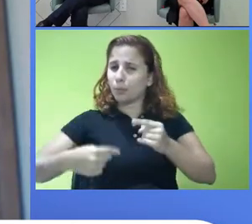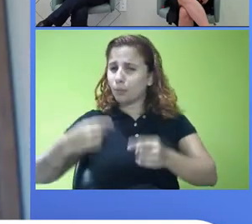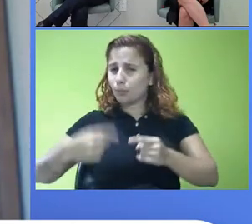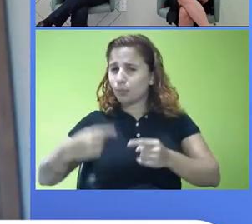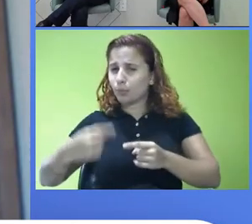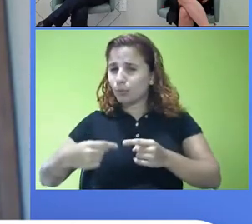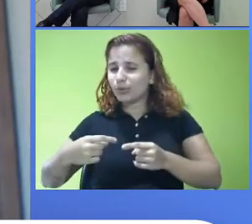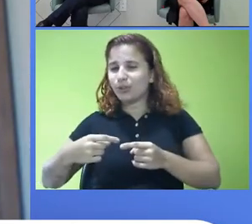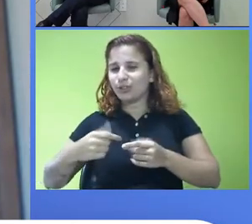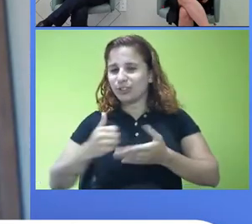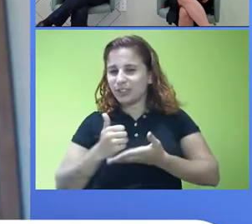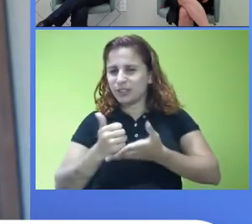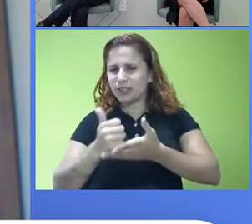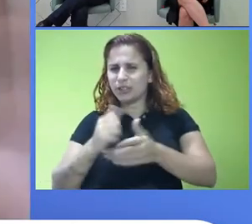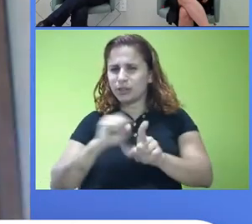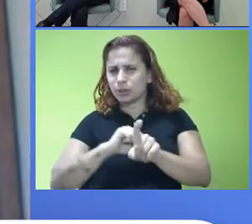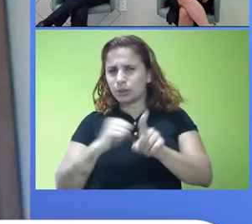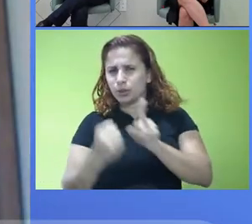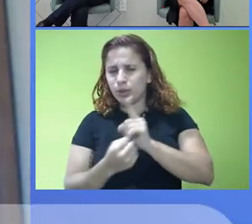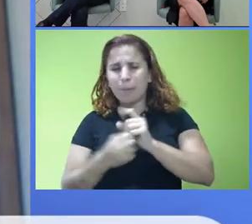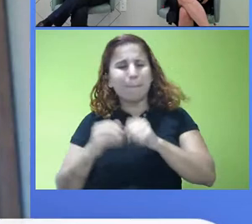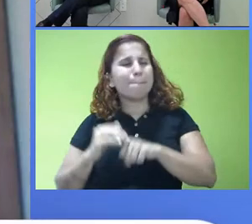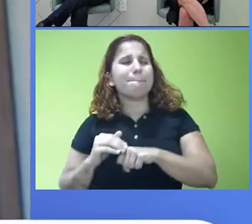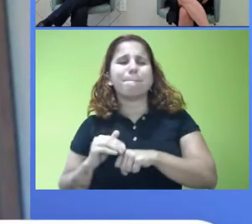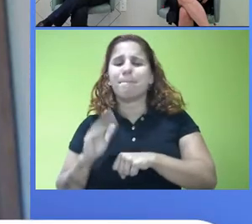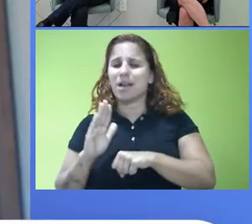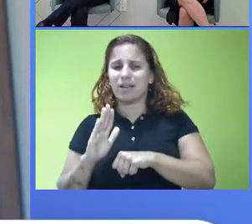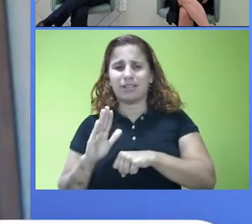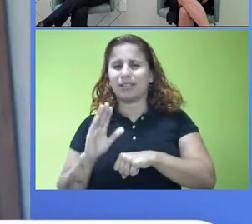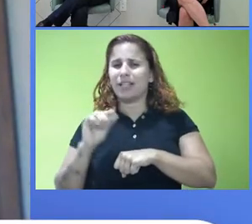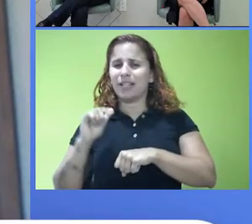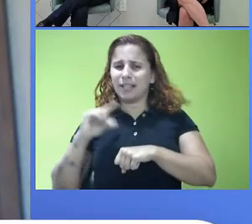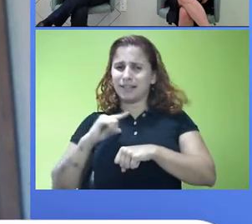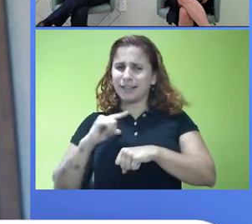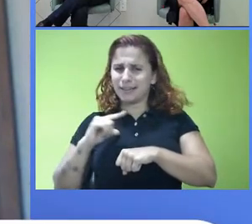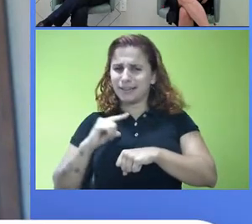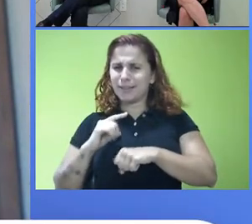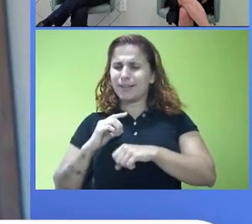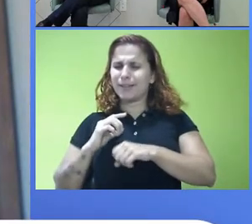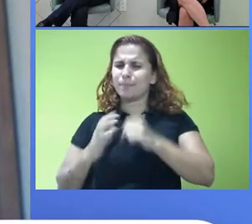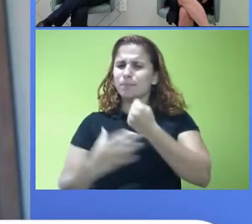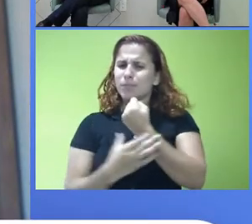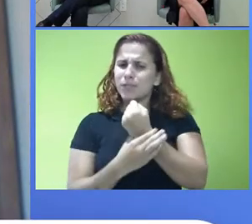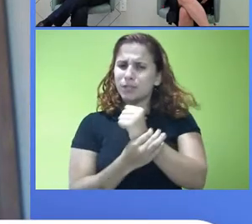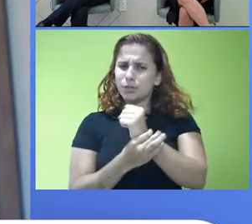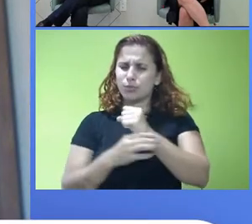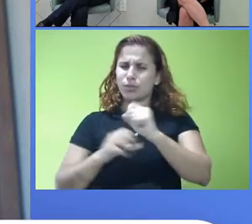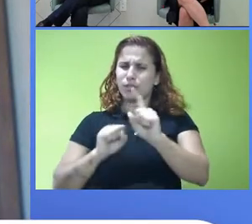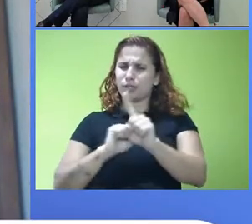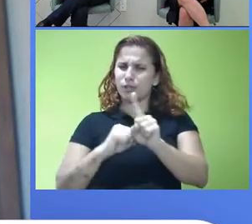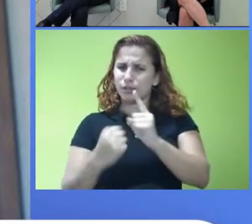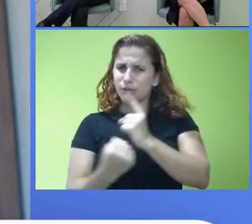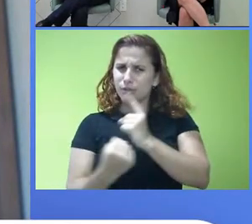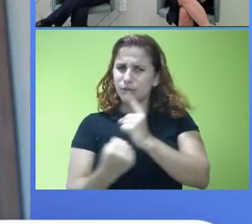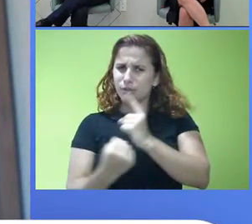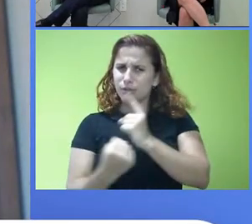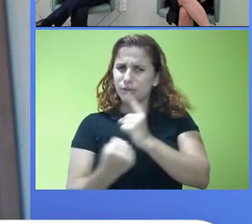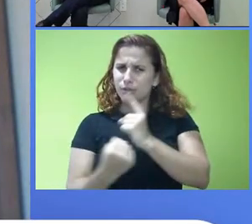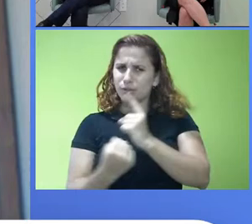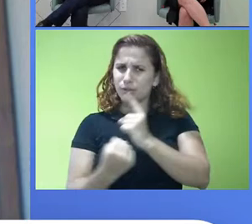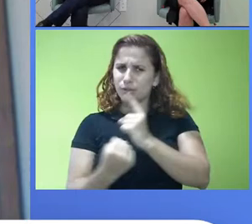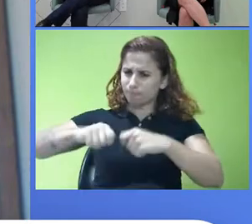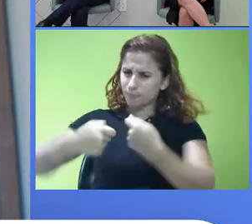que isso, né? Se a gente olhar as proteções sociais, as seguranças sociais que a política de assistência promove, ela vai